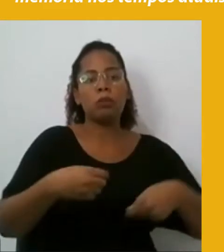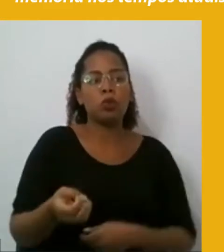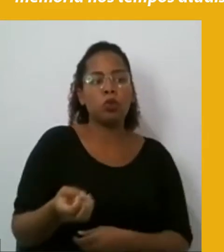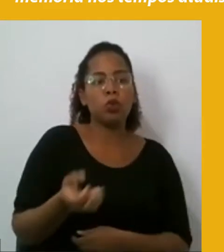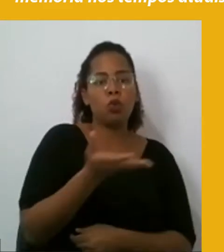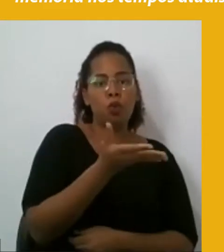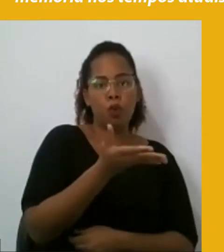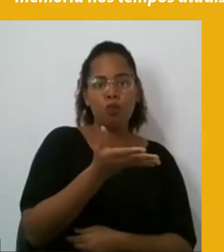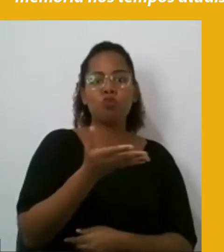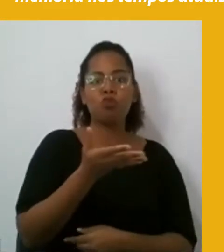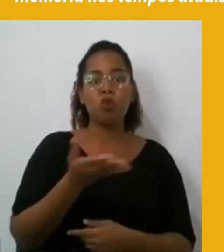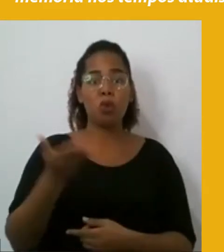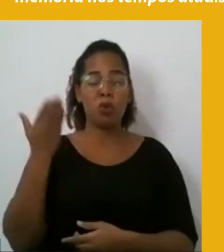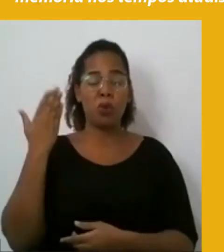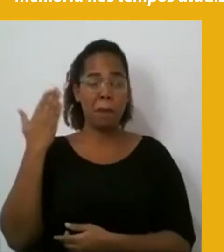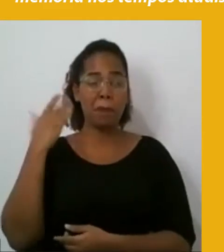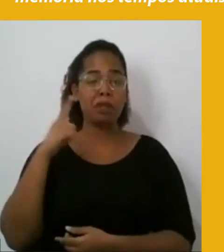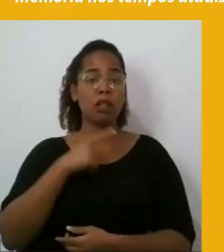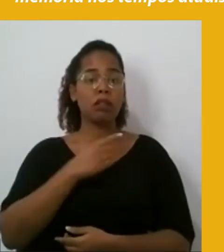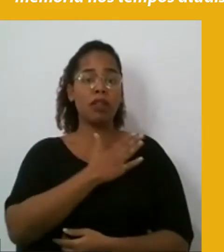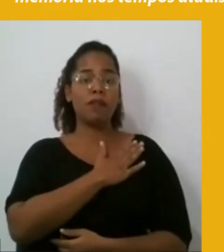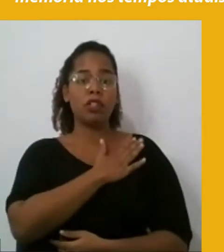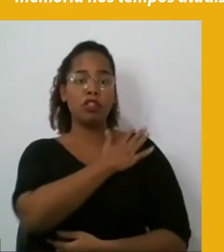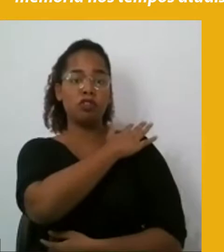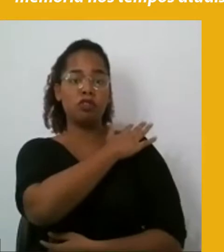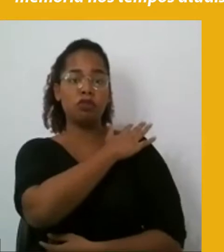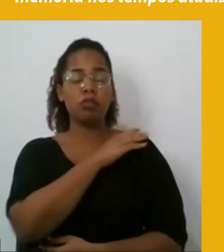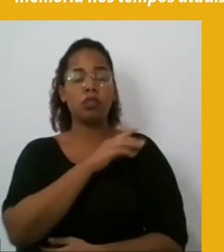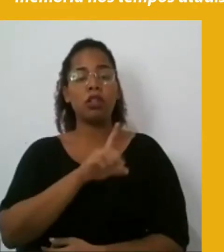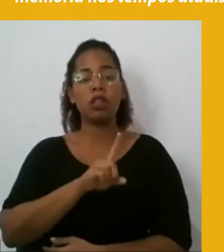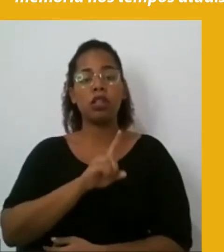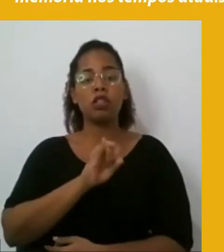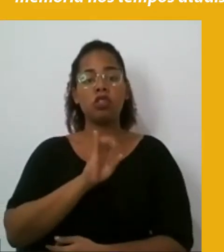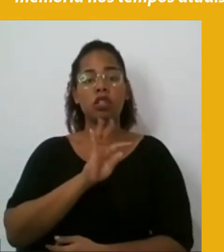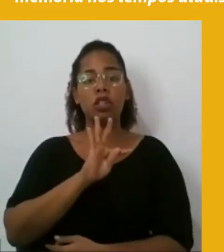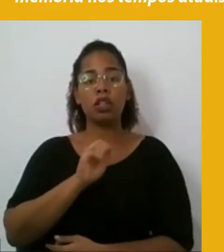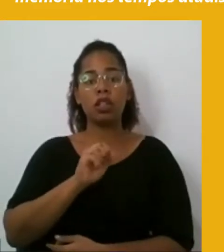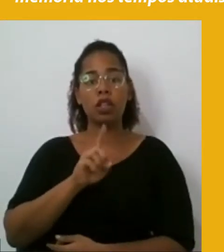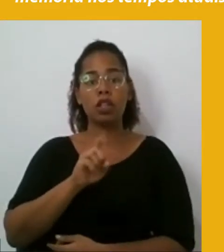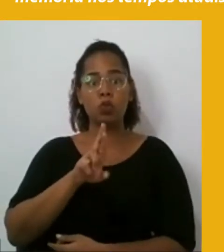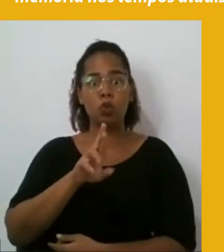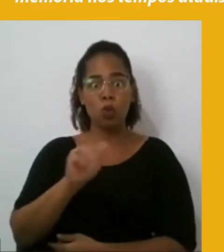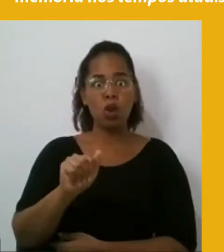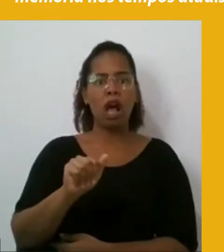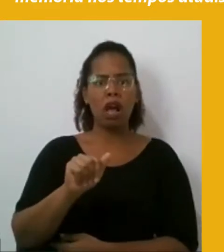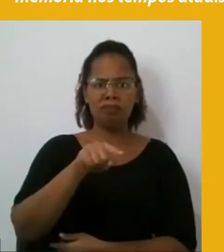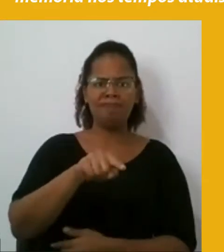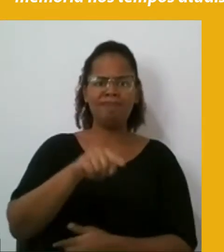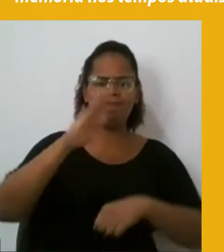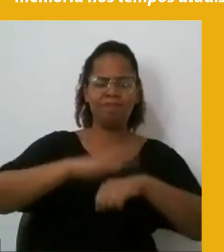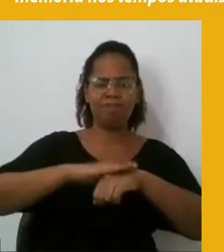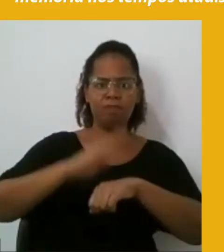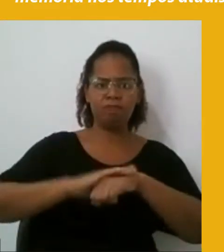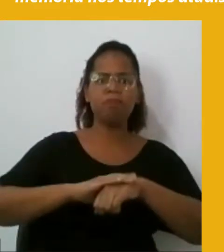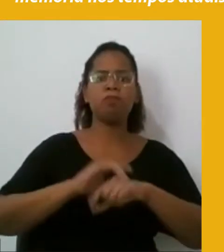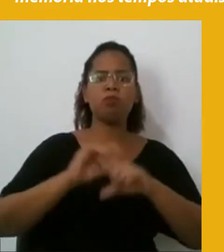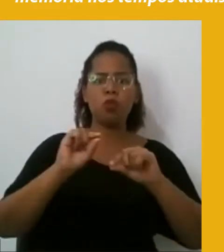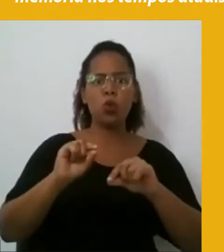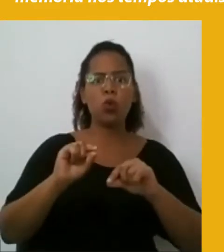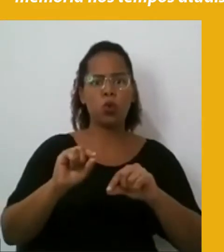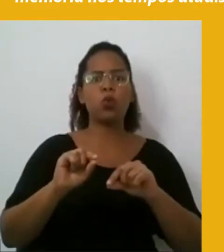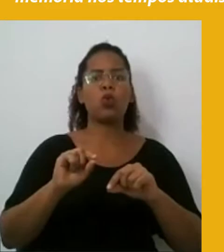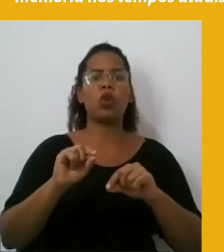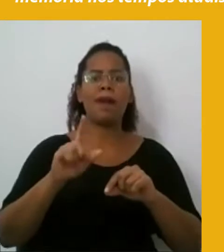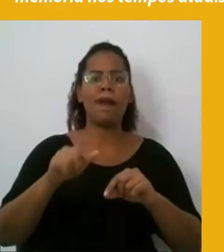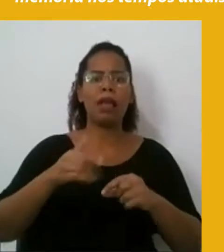Houve um monte de problemas gravíssimos, né, imperdoáveis, no que diz respeito às liberdades individuais,